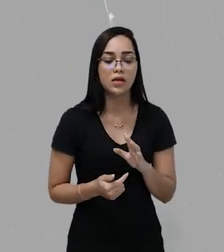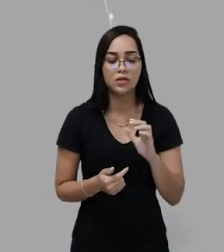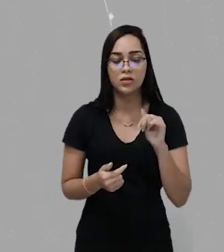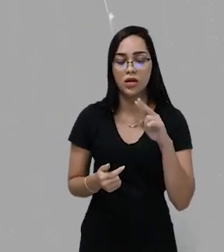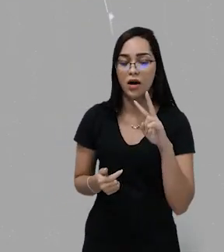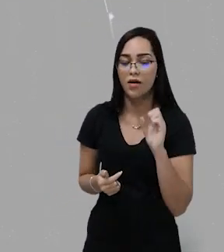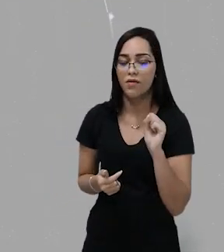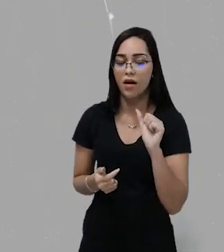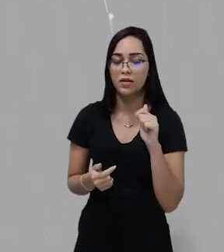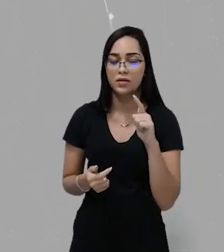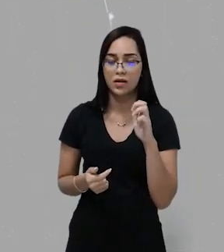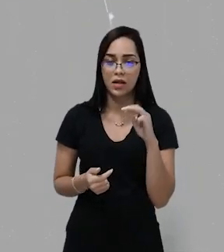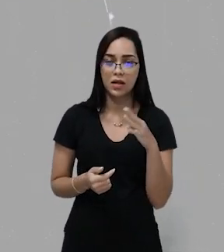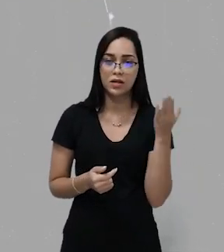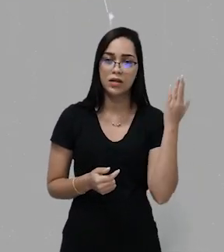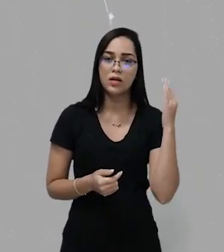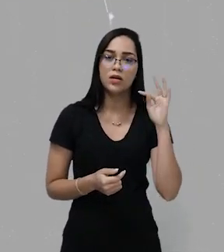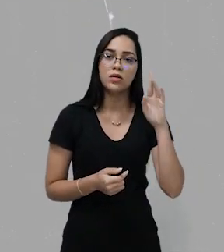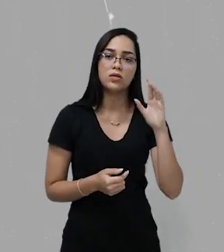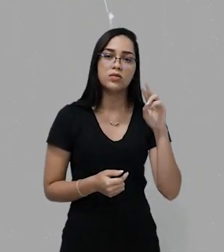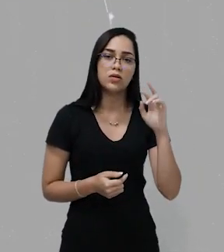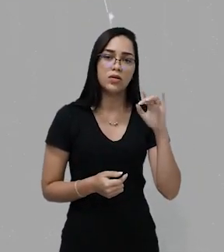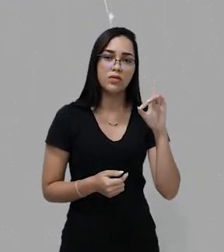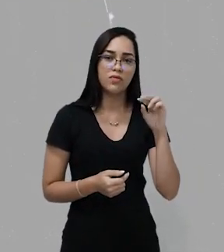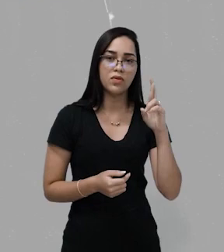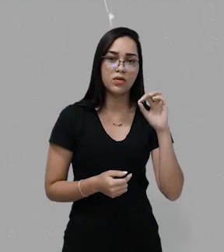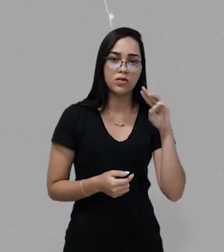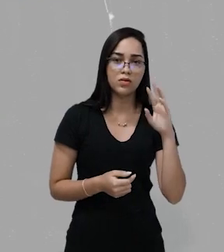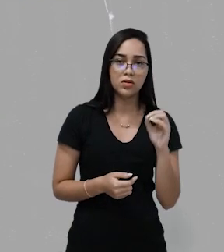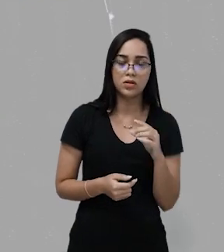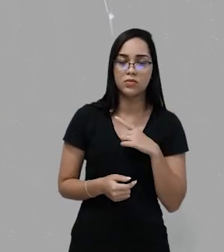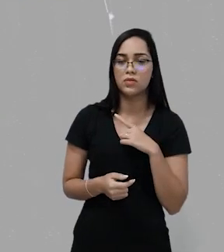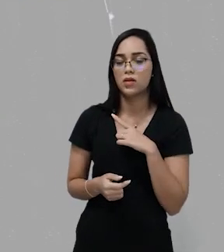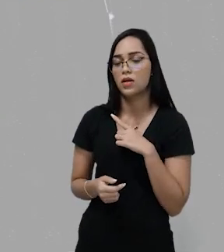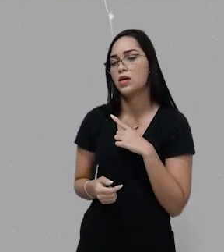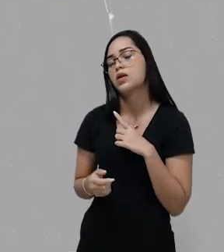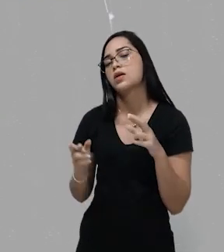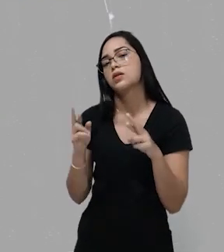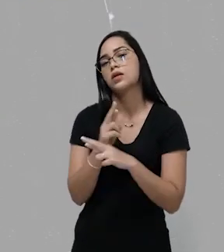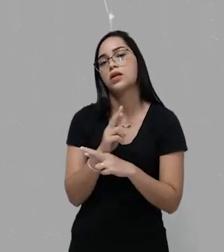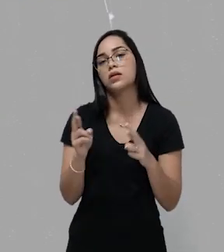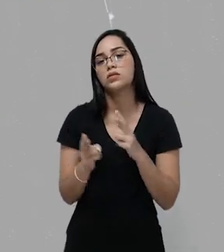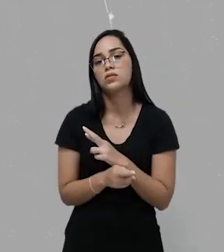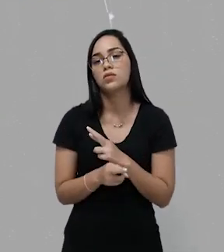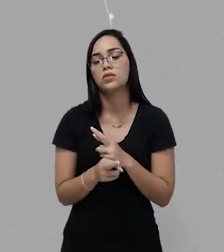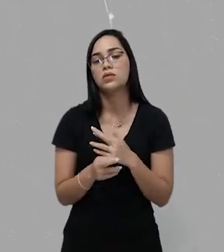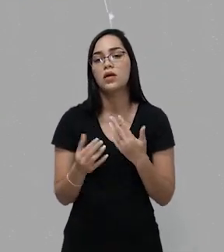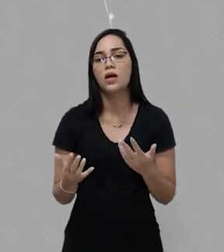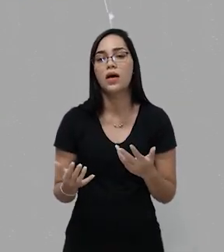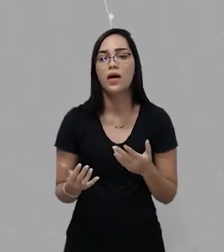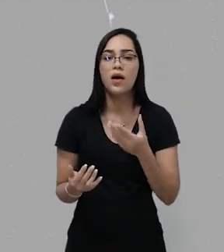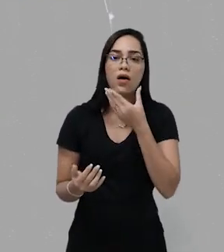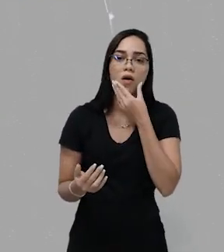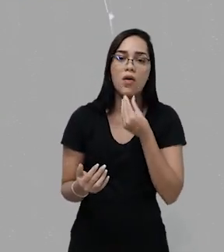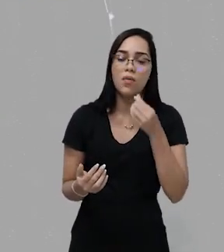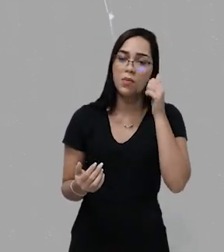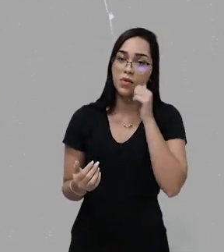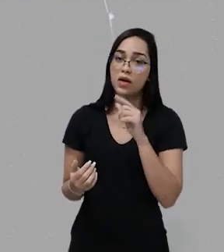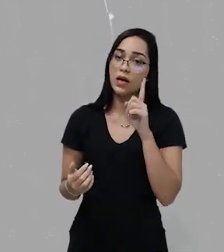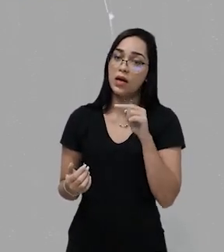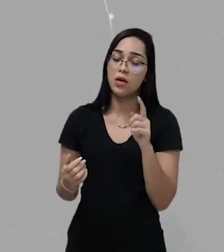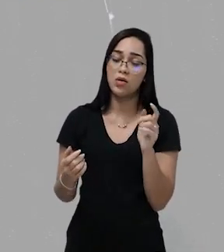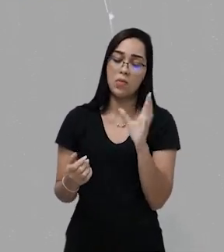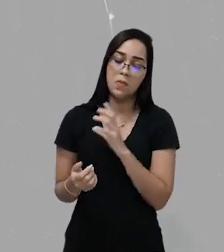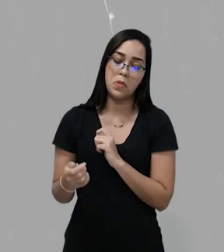vassalagem, lembra aí do trovadorismo, como eram as relações entre homem e mulher, era o